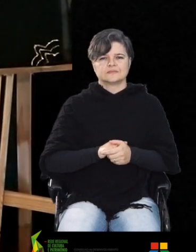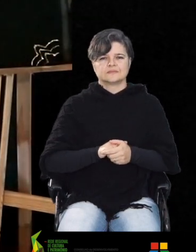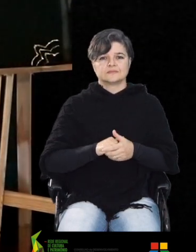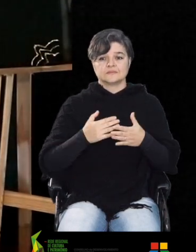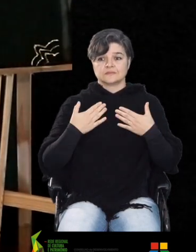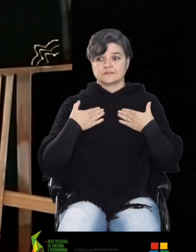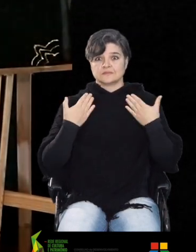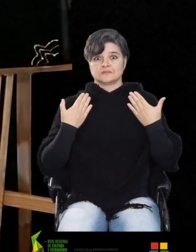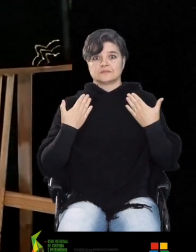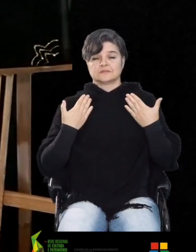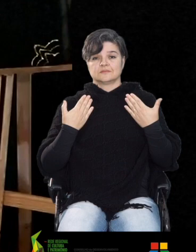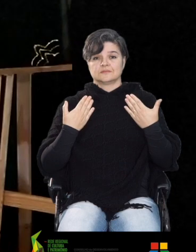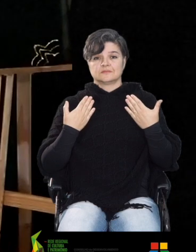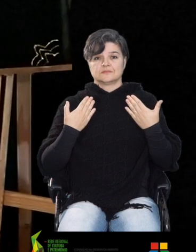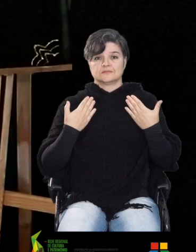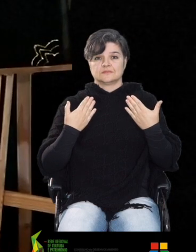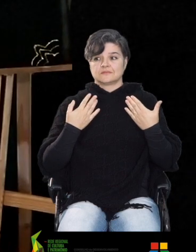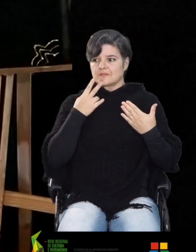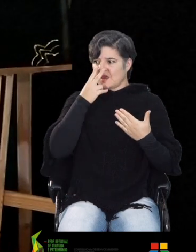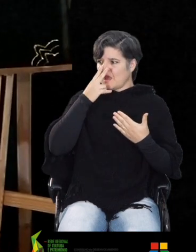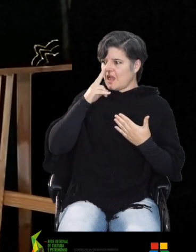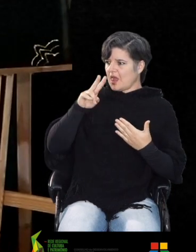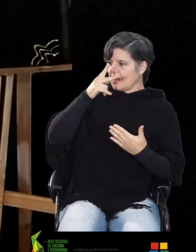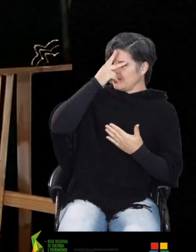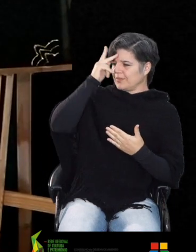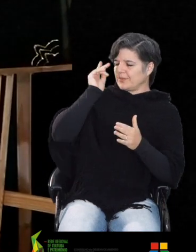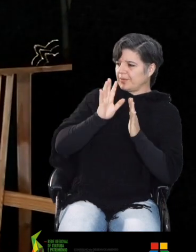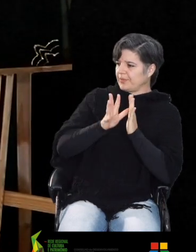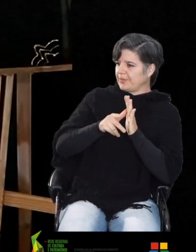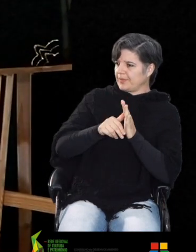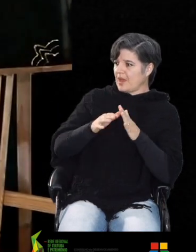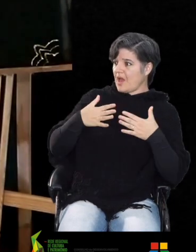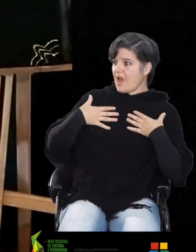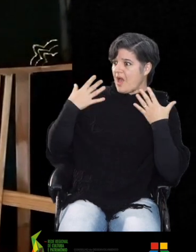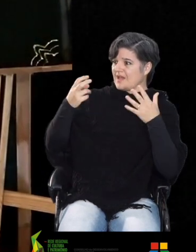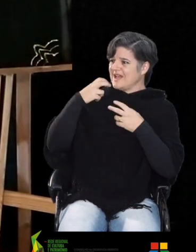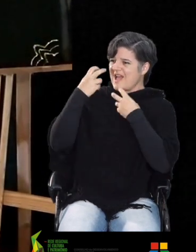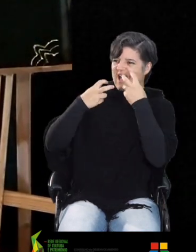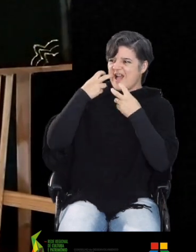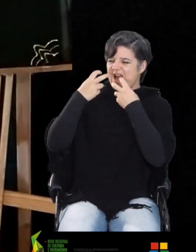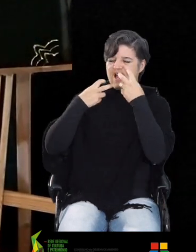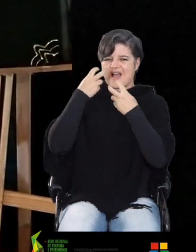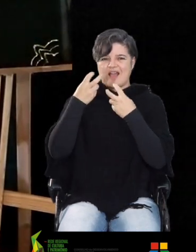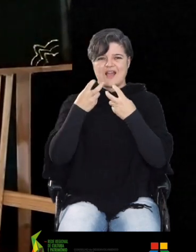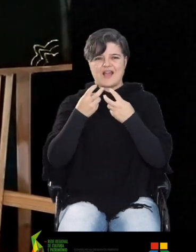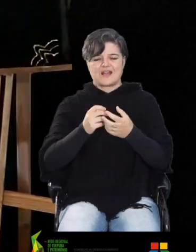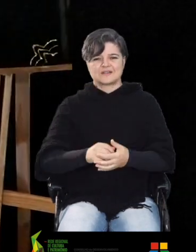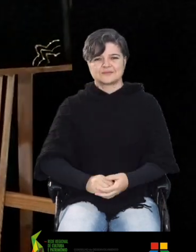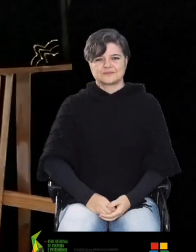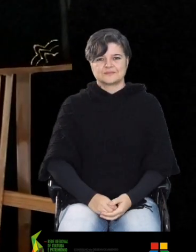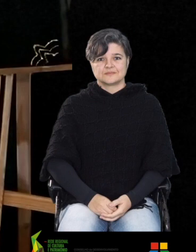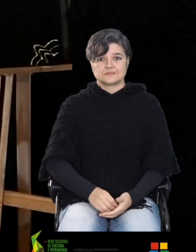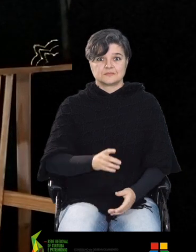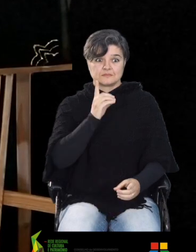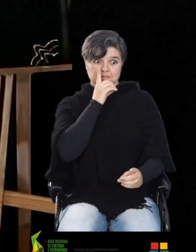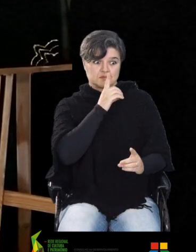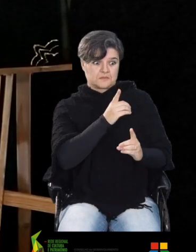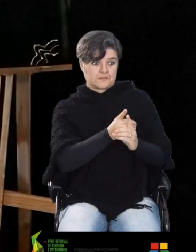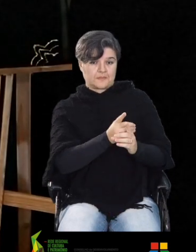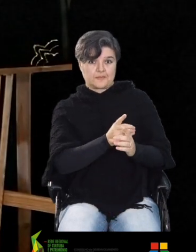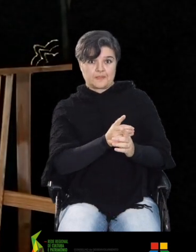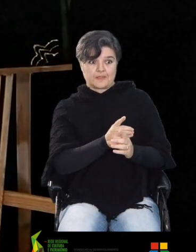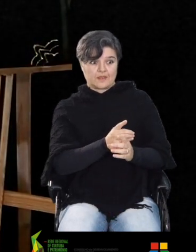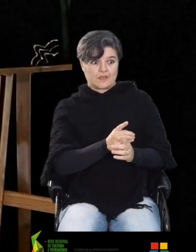um dos ladrões viram ó eu achar eu quero um